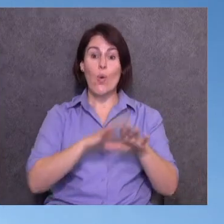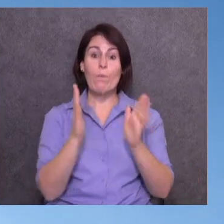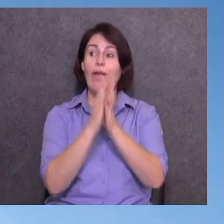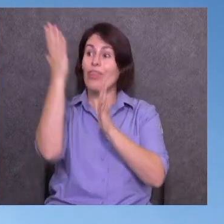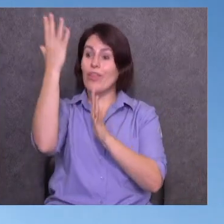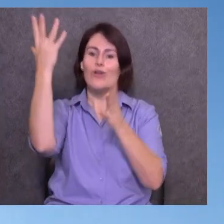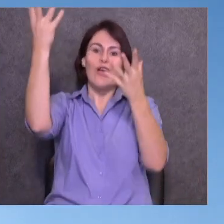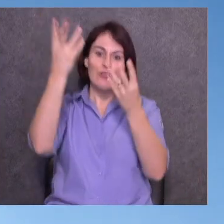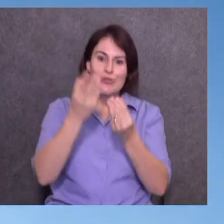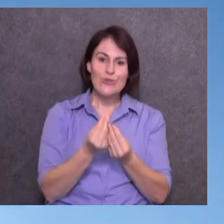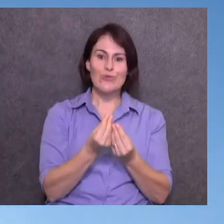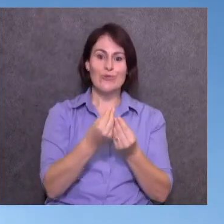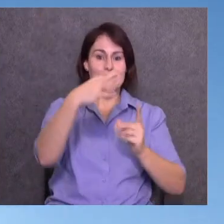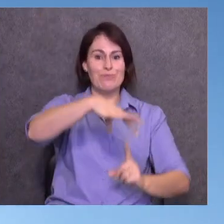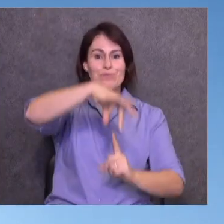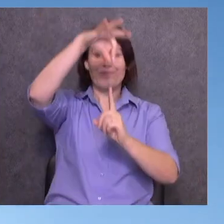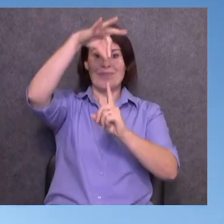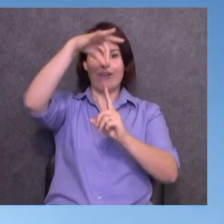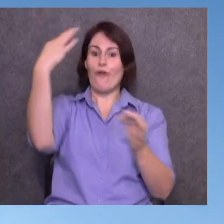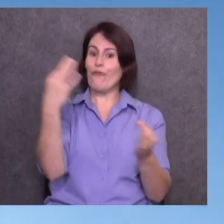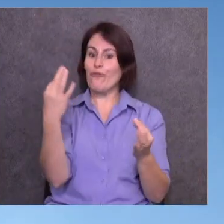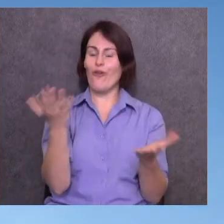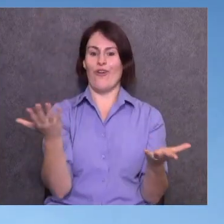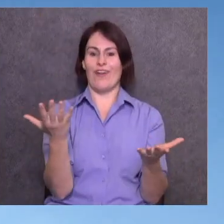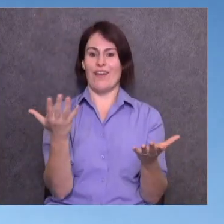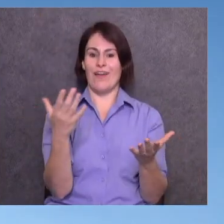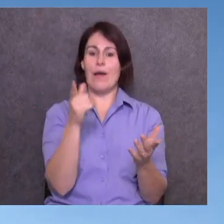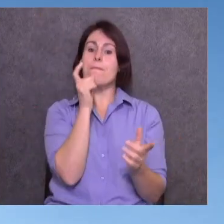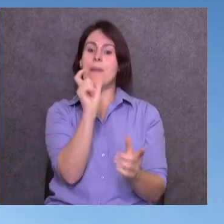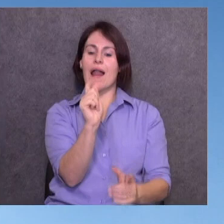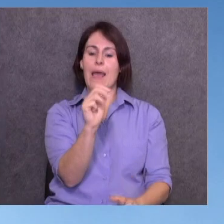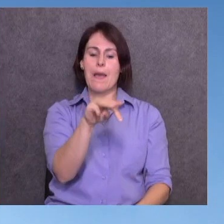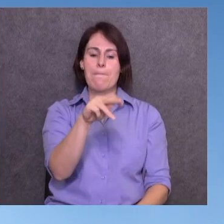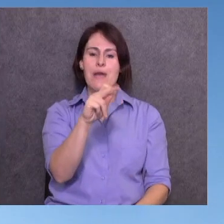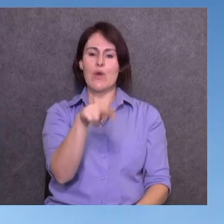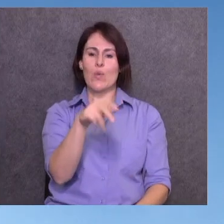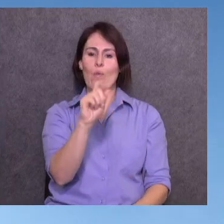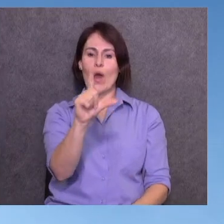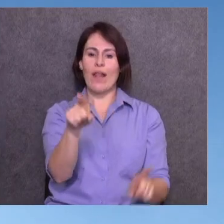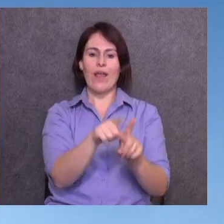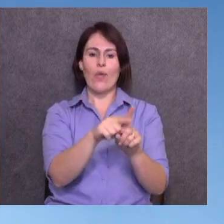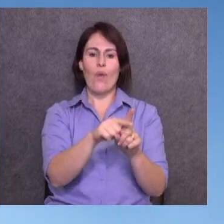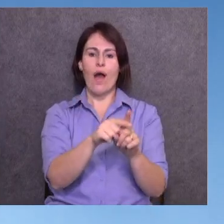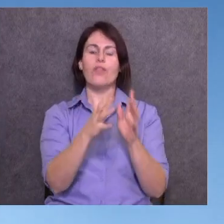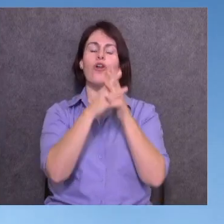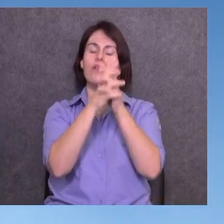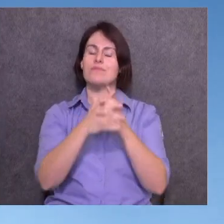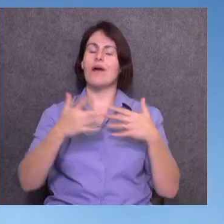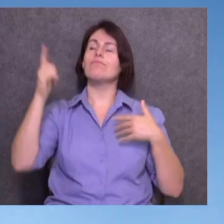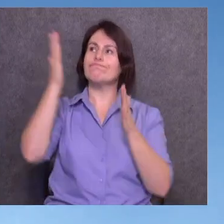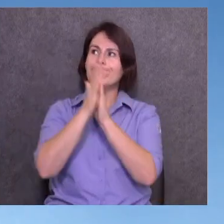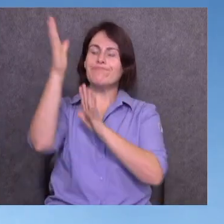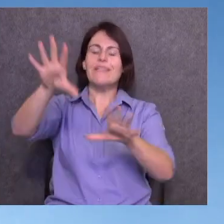o Emmanuel, como sempre a palavra de Deus o chama. Ele escuta a nossa oração, como